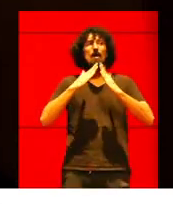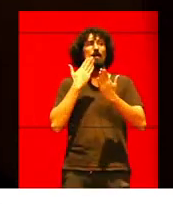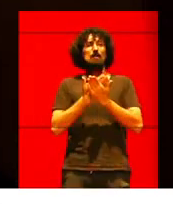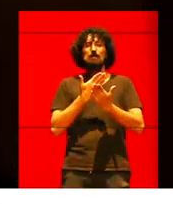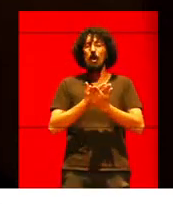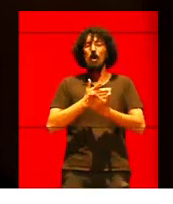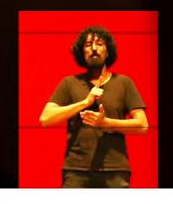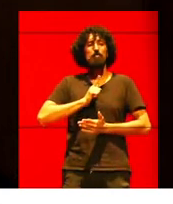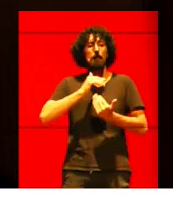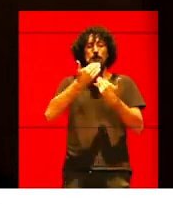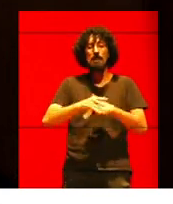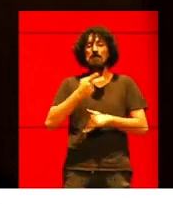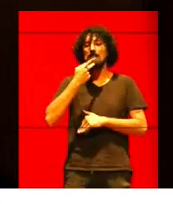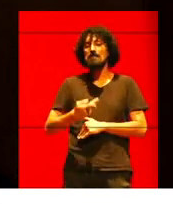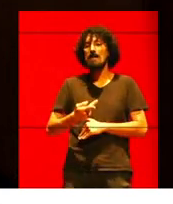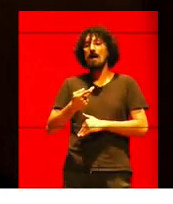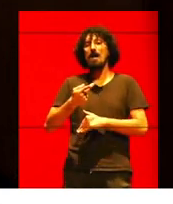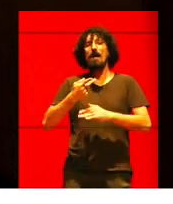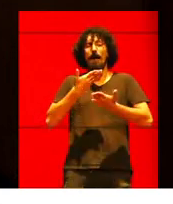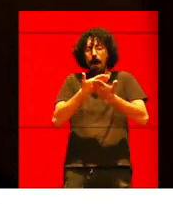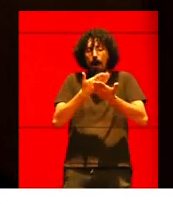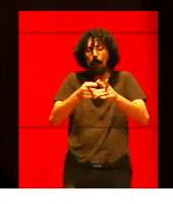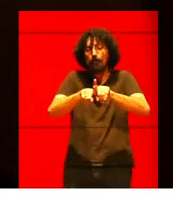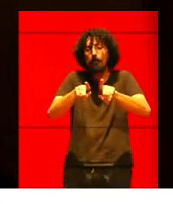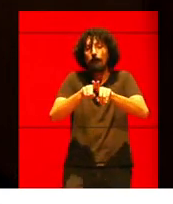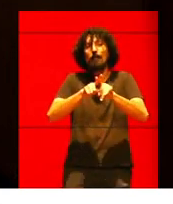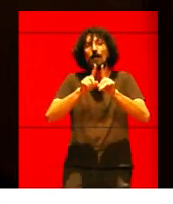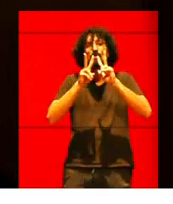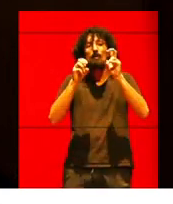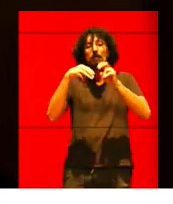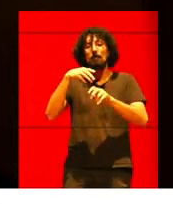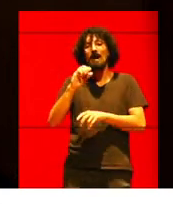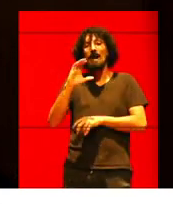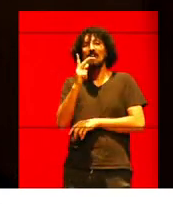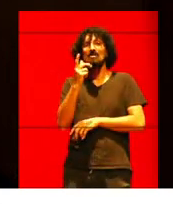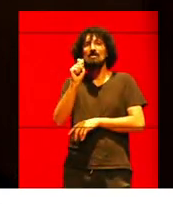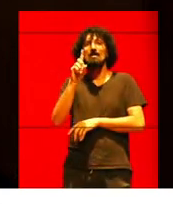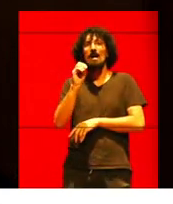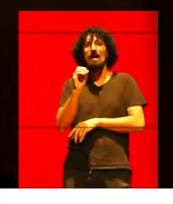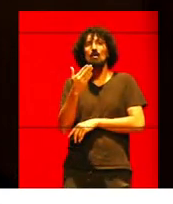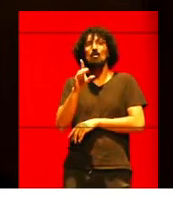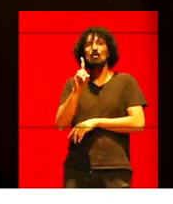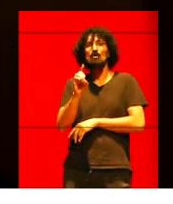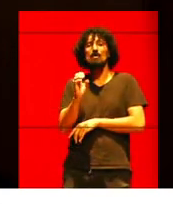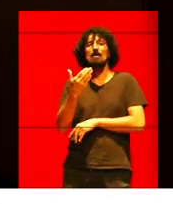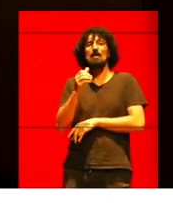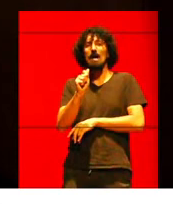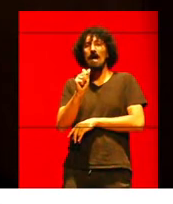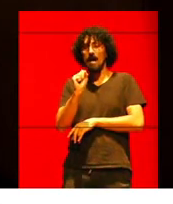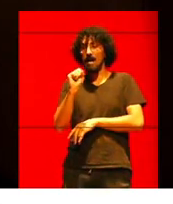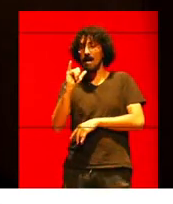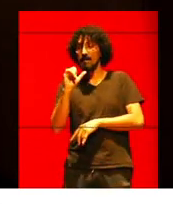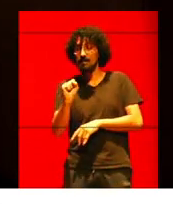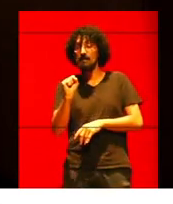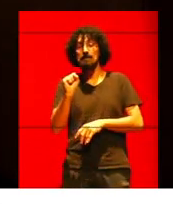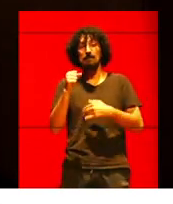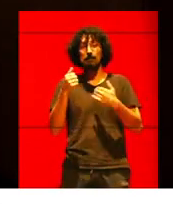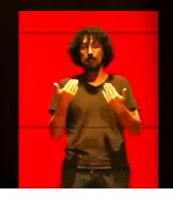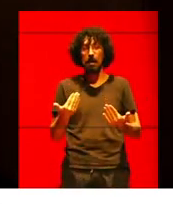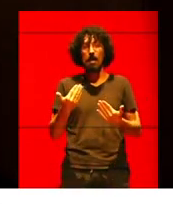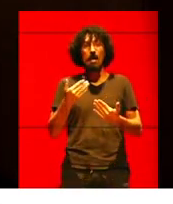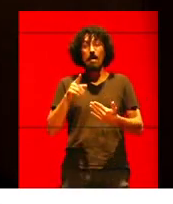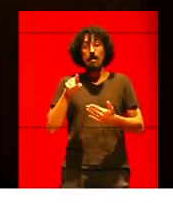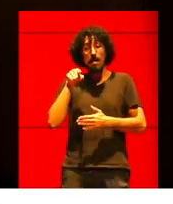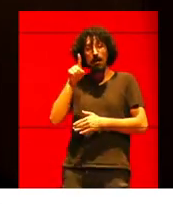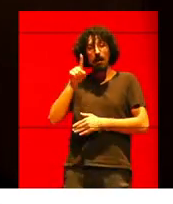Machado de Assis. Por quê? Primeiro que o Machadão de Assis é o nosso principal autor da literatura brasileira. Segundo que a Mafalda tá lá, não sei porquê, a gente